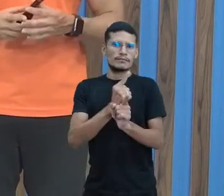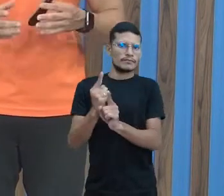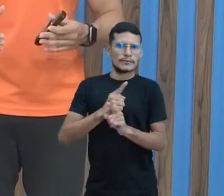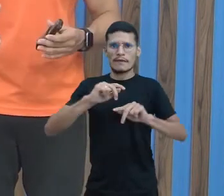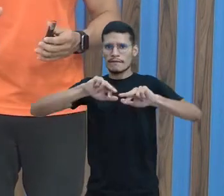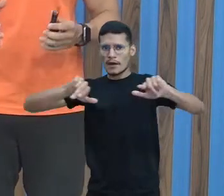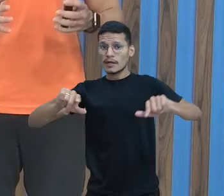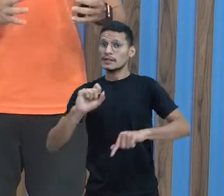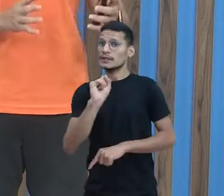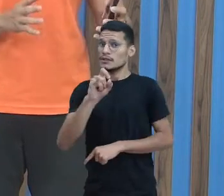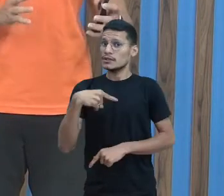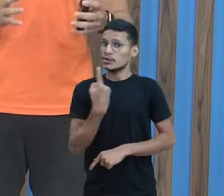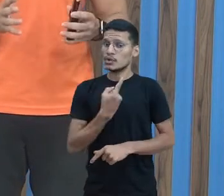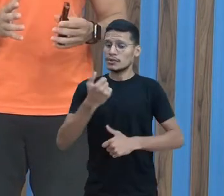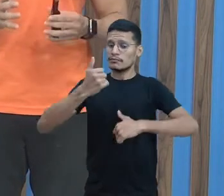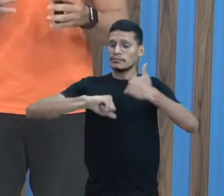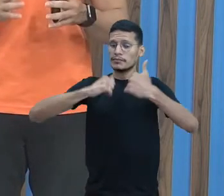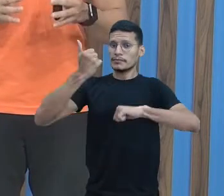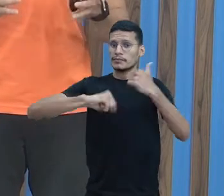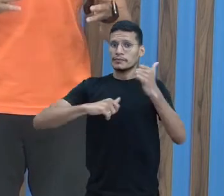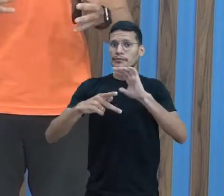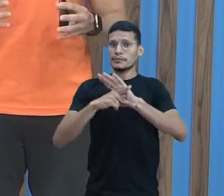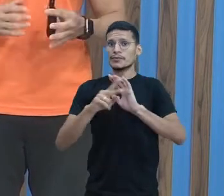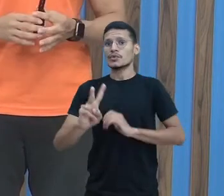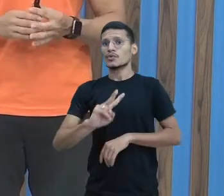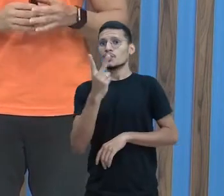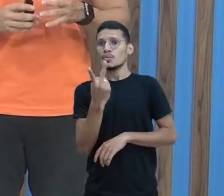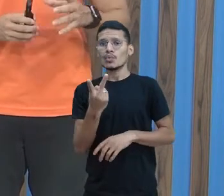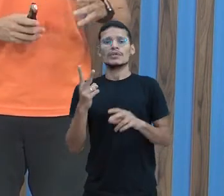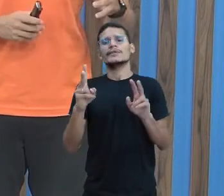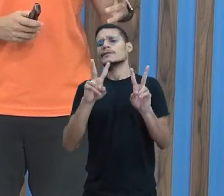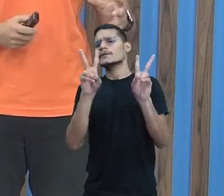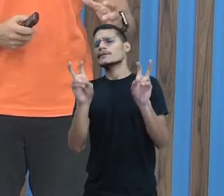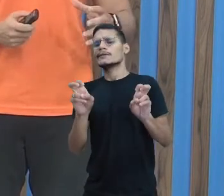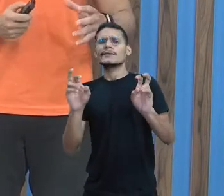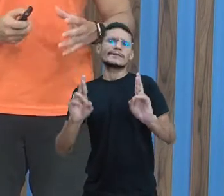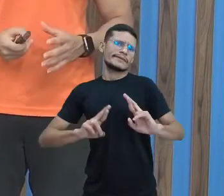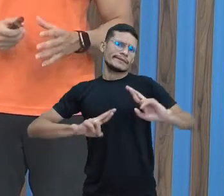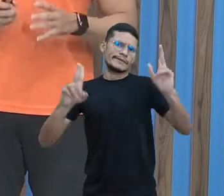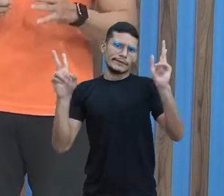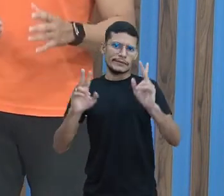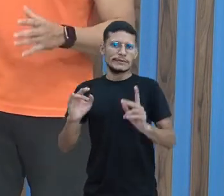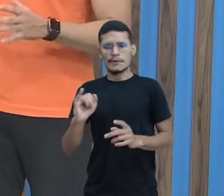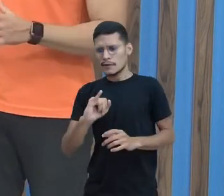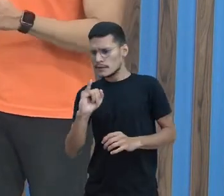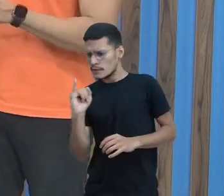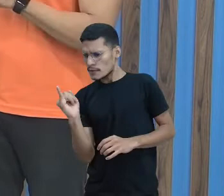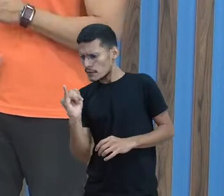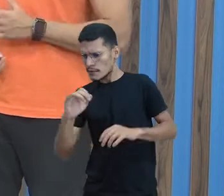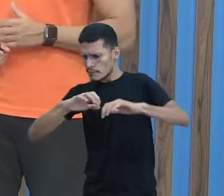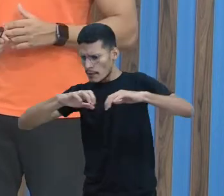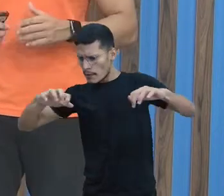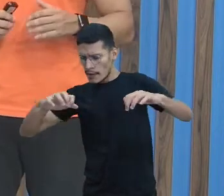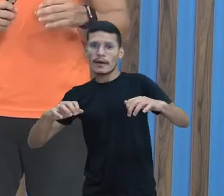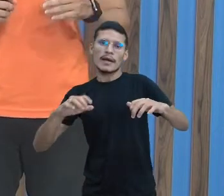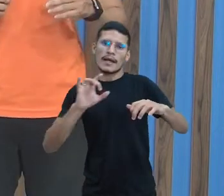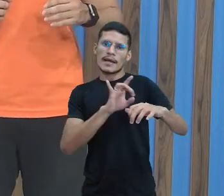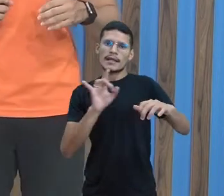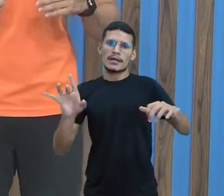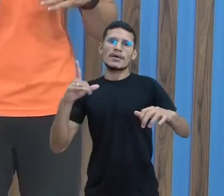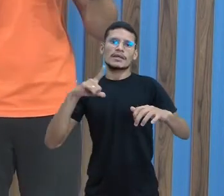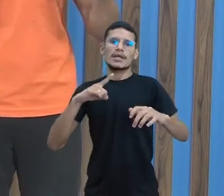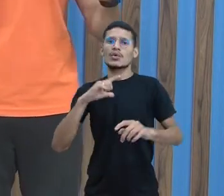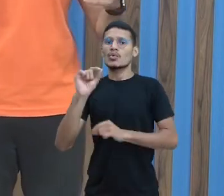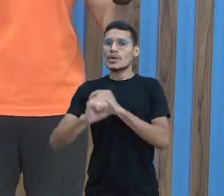gente analisa uma equação com duas incógnitas isoladamente, certo? Cada uma dessas equações vai apresentar